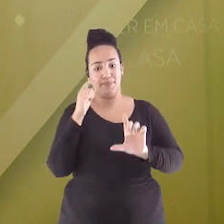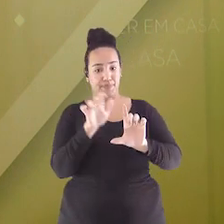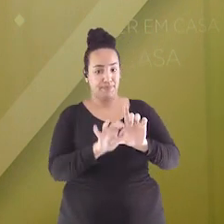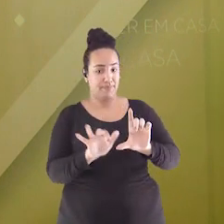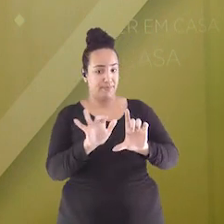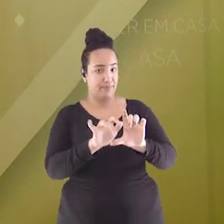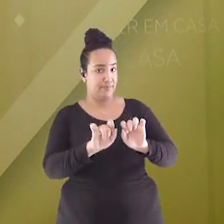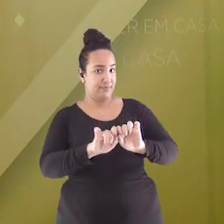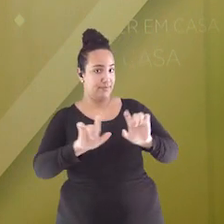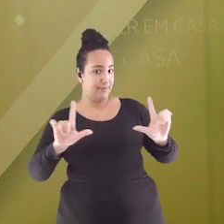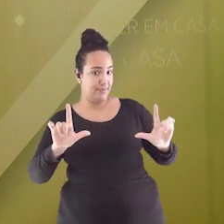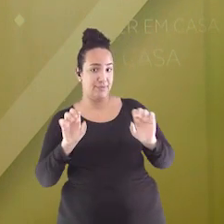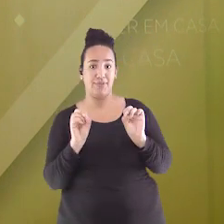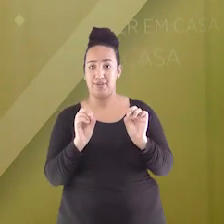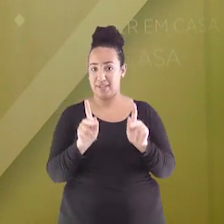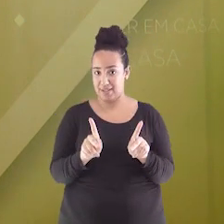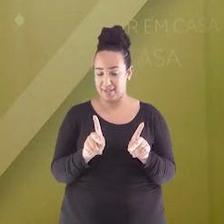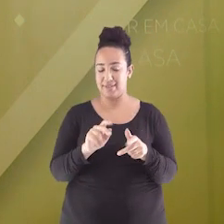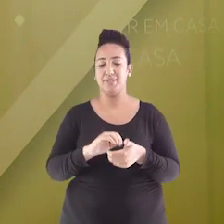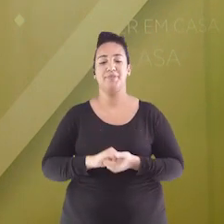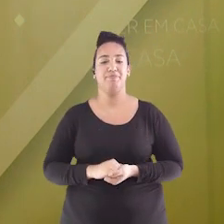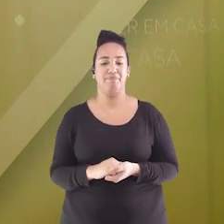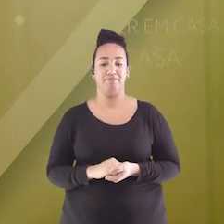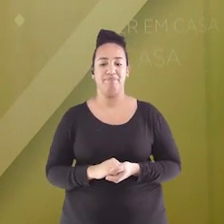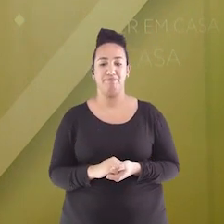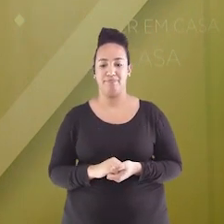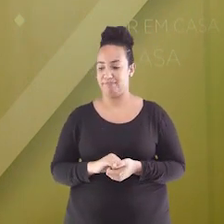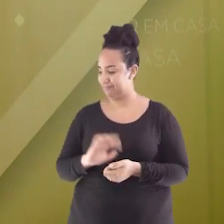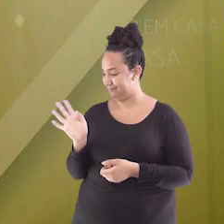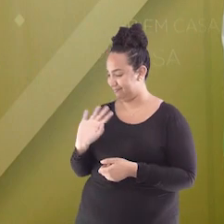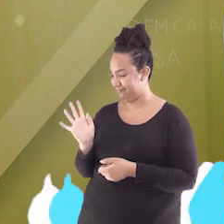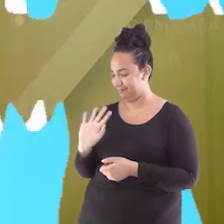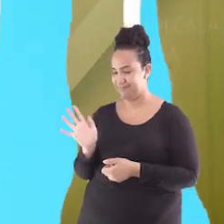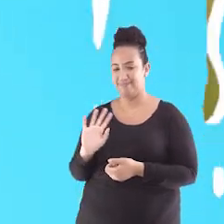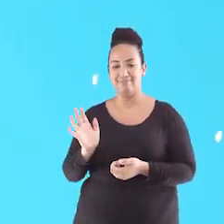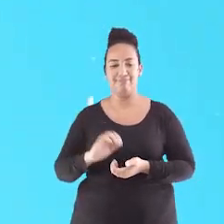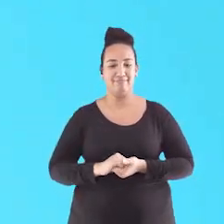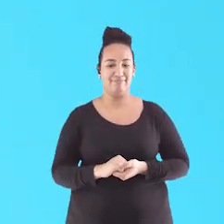QR Code. Tá certo? Até mais, Elion!